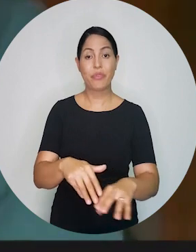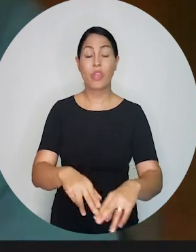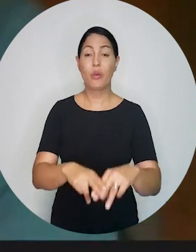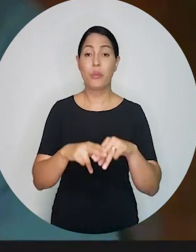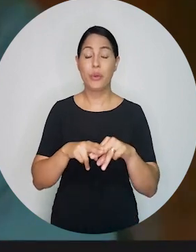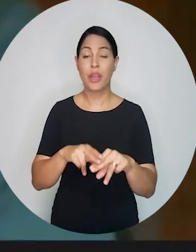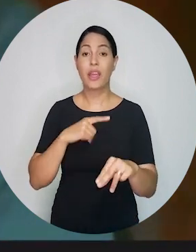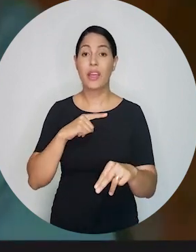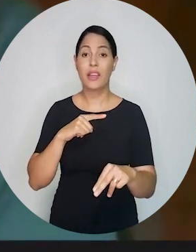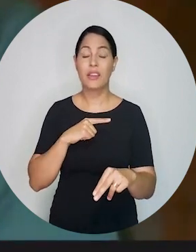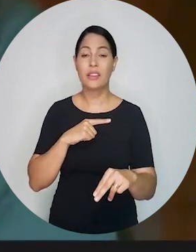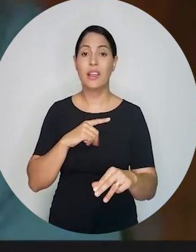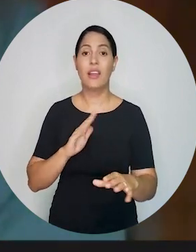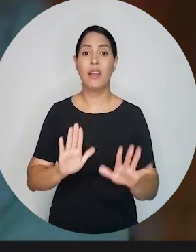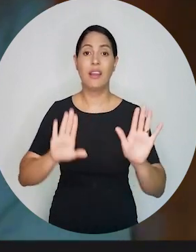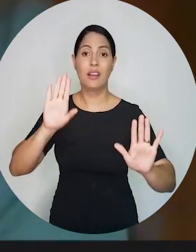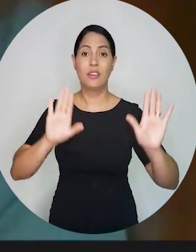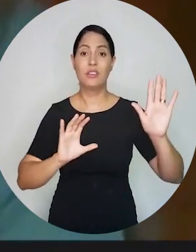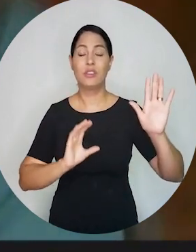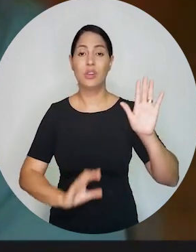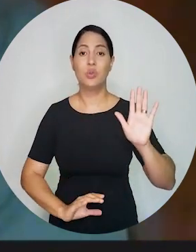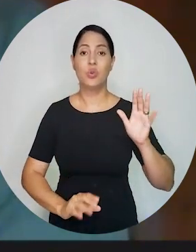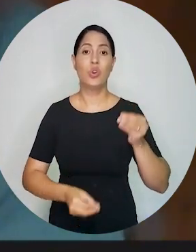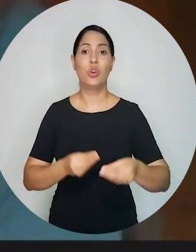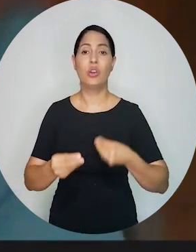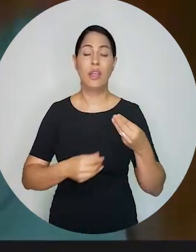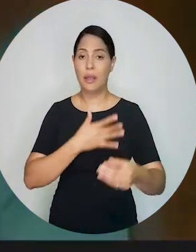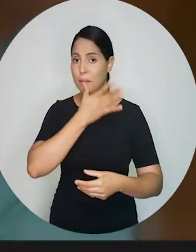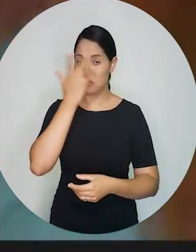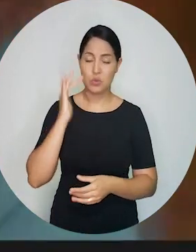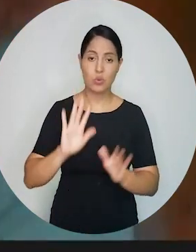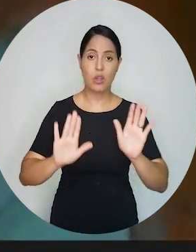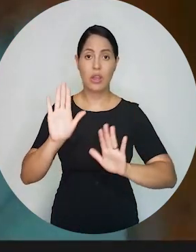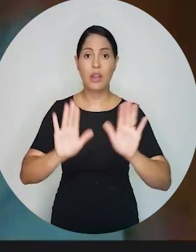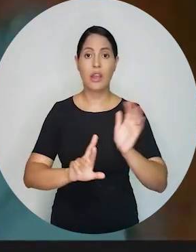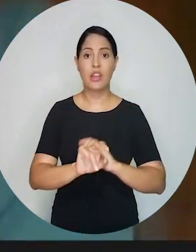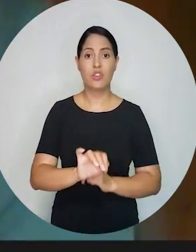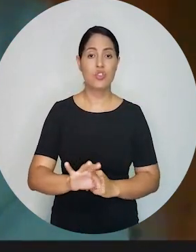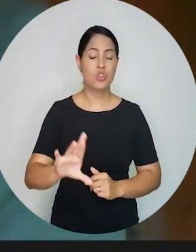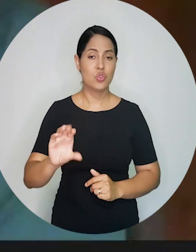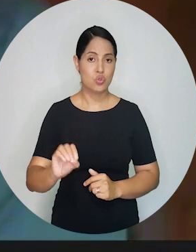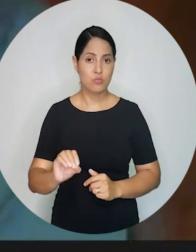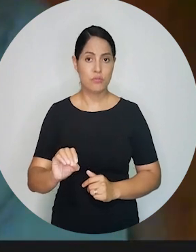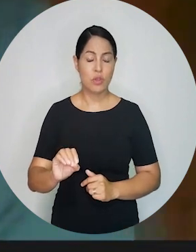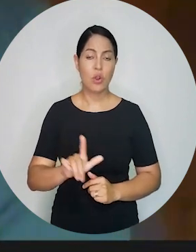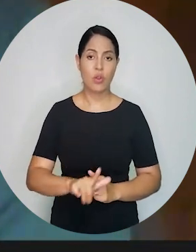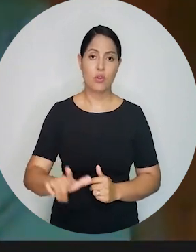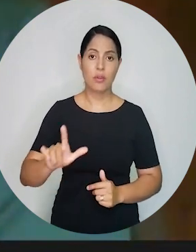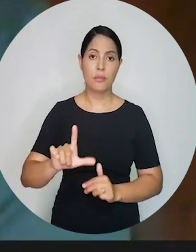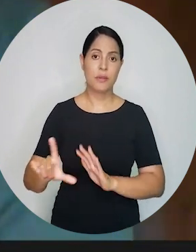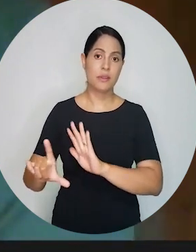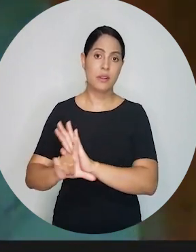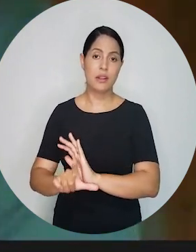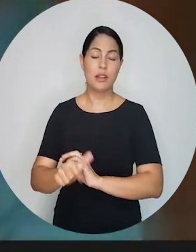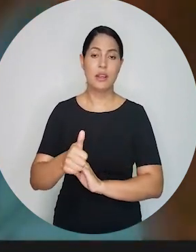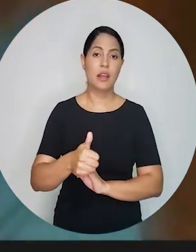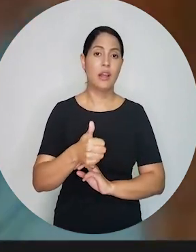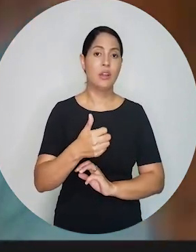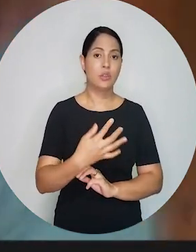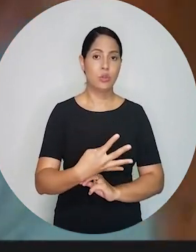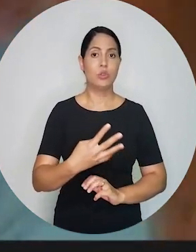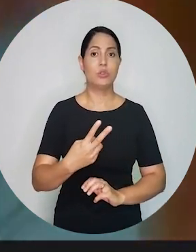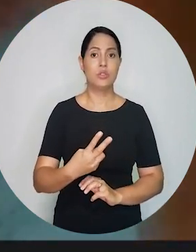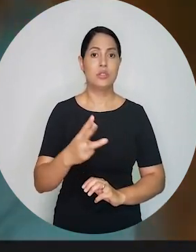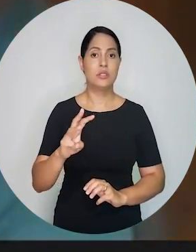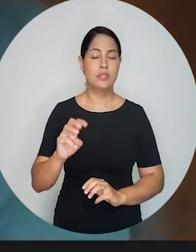mais complexos a ser enfrentado pela Justiça Eleitoral, no que se refere aos registros de candidatura.